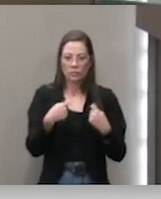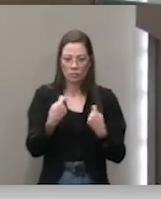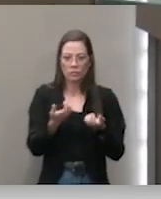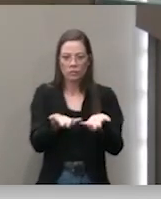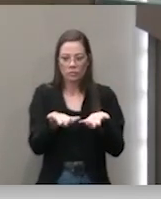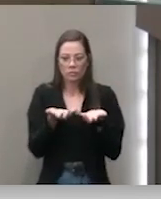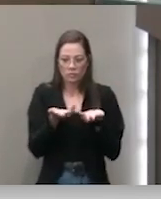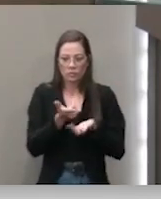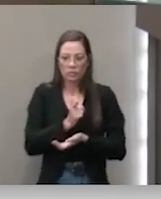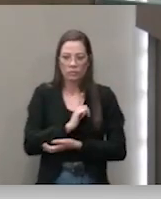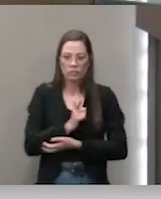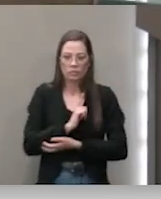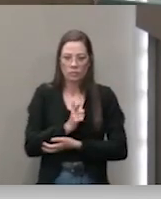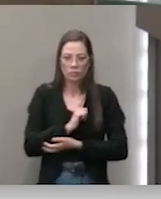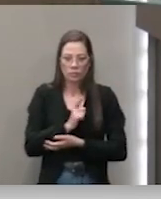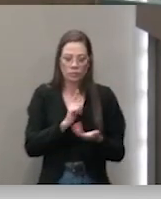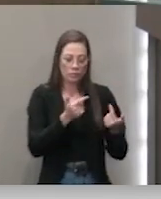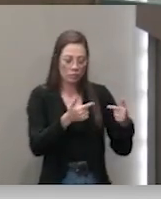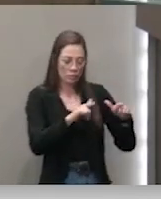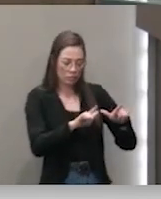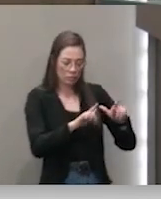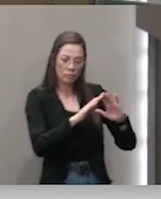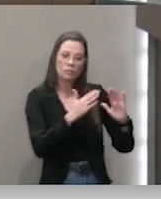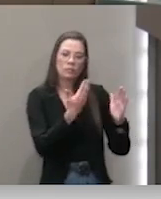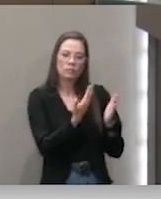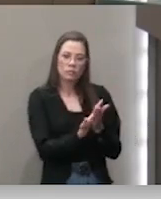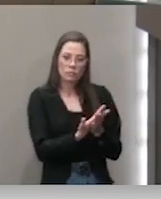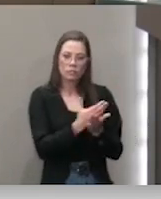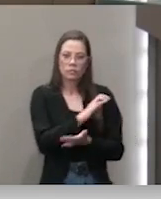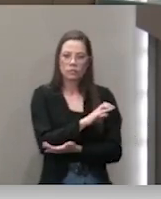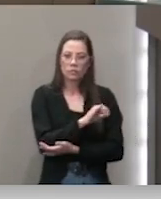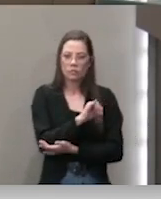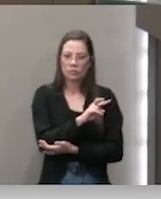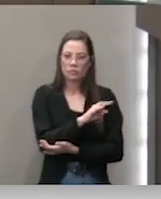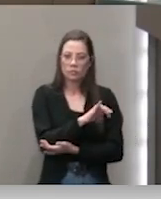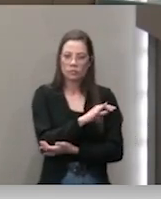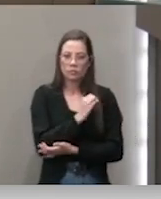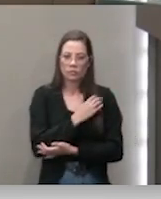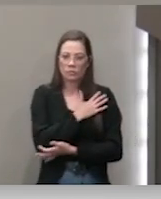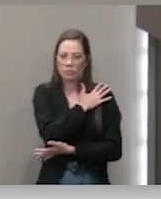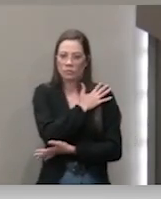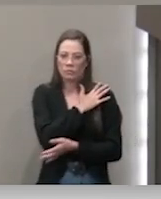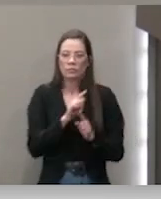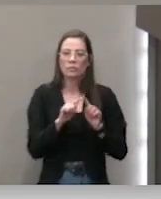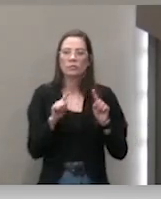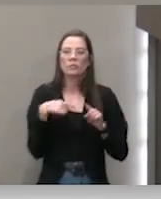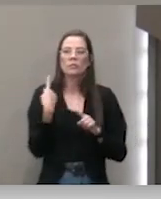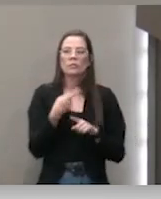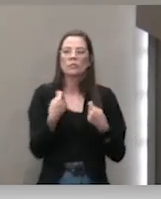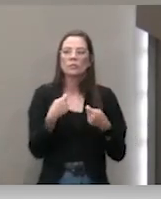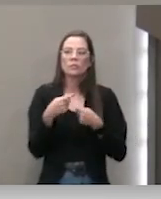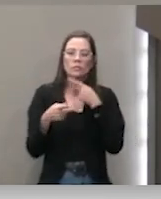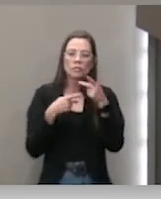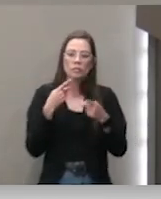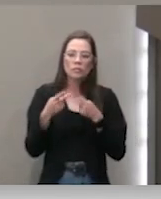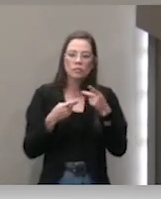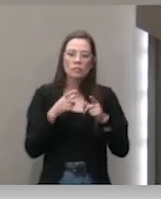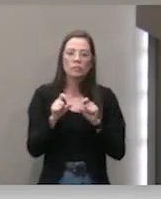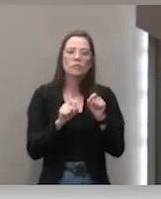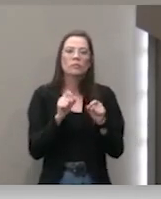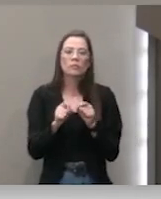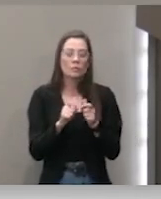querer ter naquele ambiente uma escola cívico-militar. Mas nós precisamos ressaltar assim que o